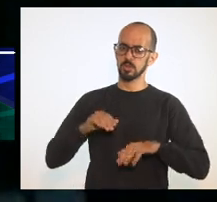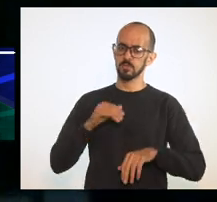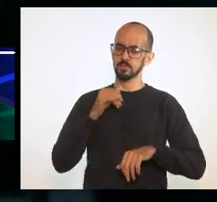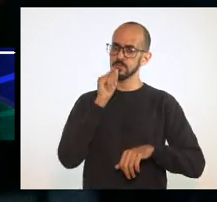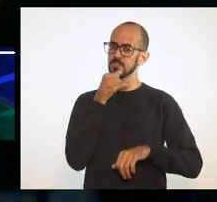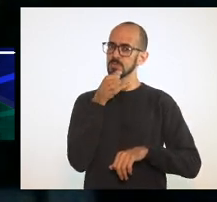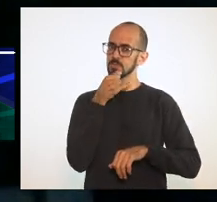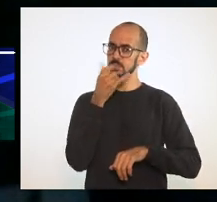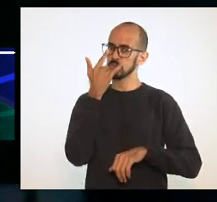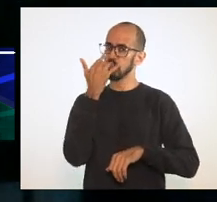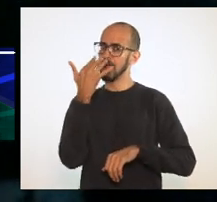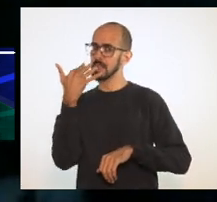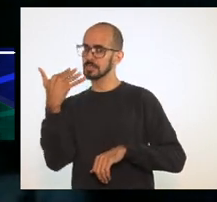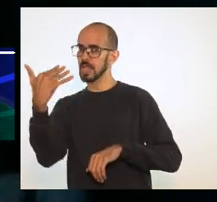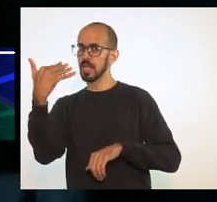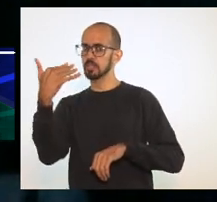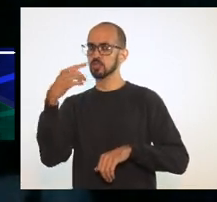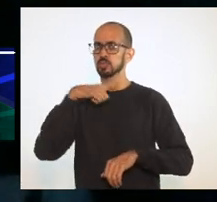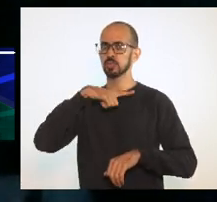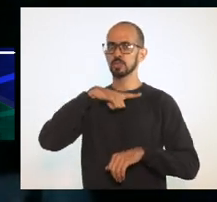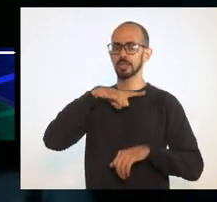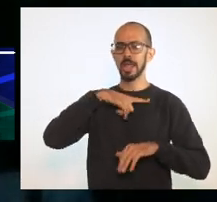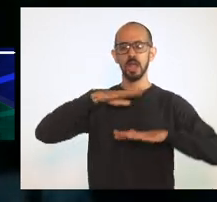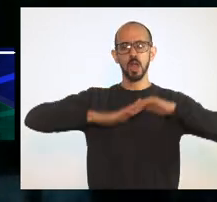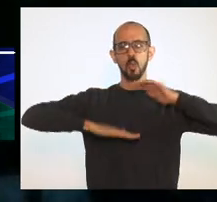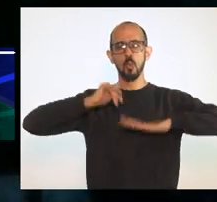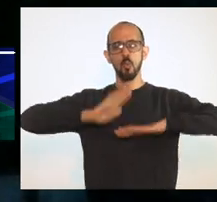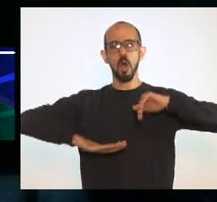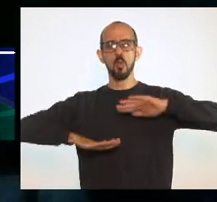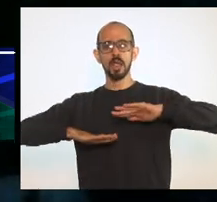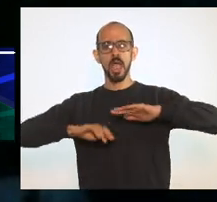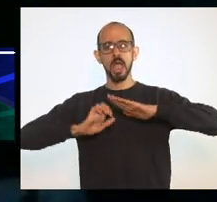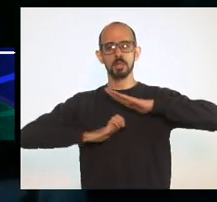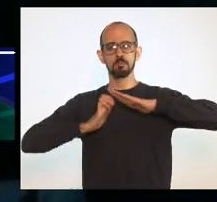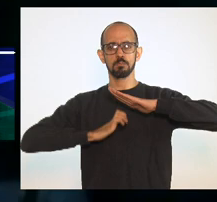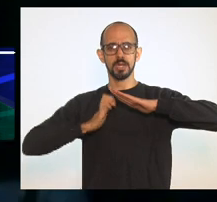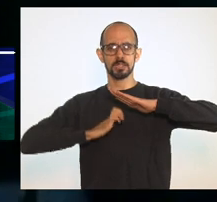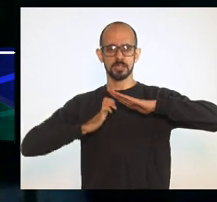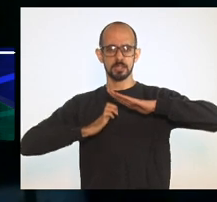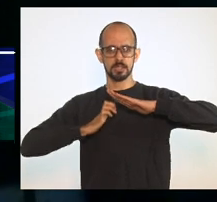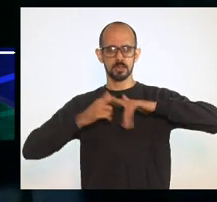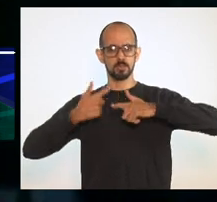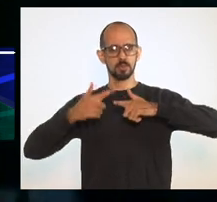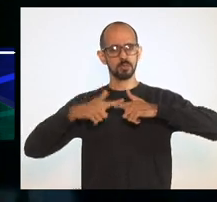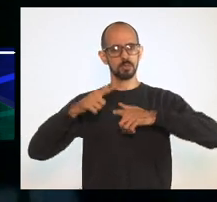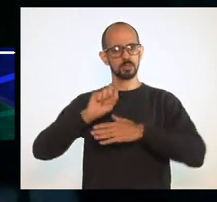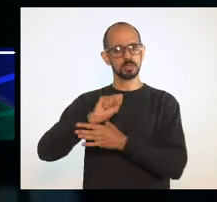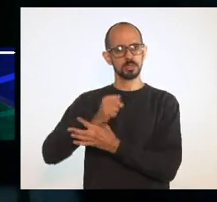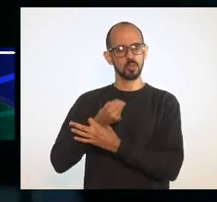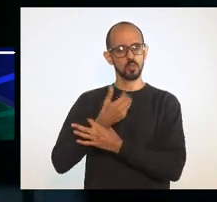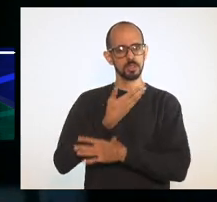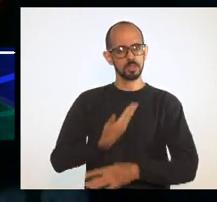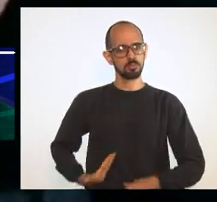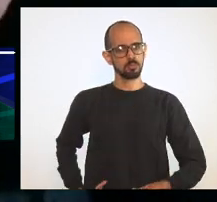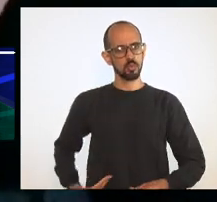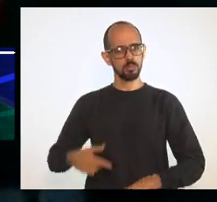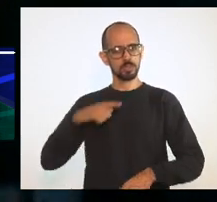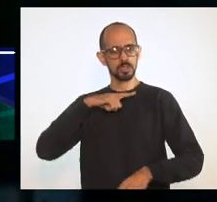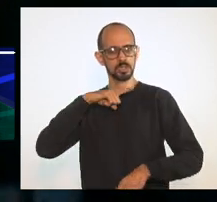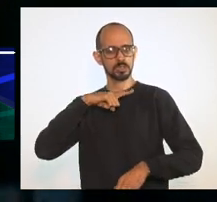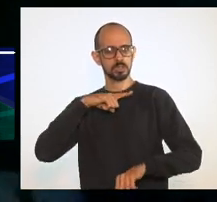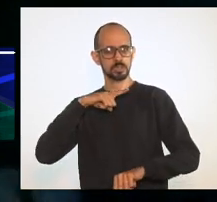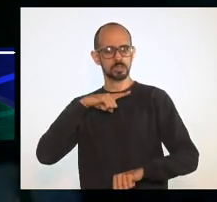infelizmente, em todas as empresas. No caso da segurança pública, há questões específicas. Há uma